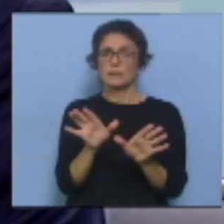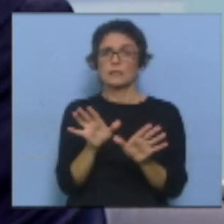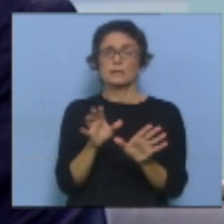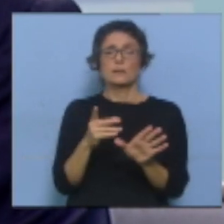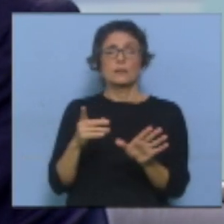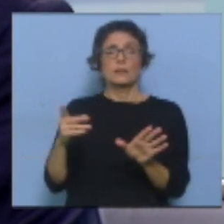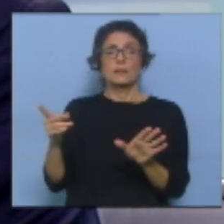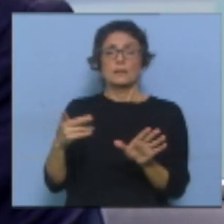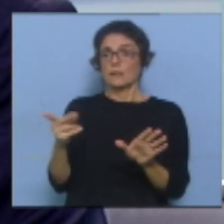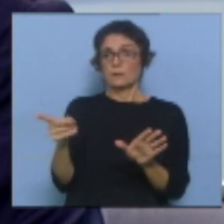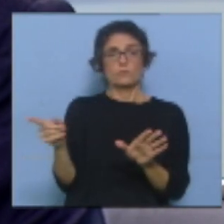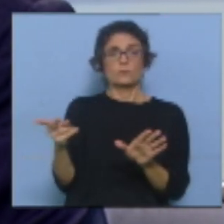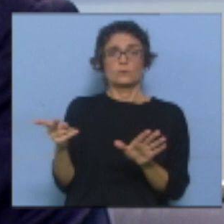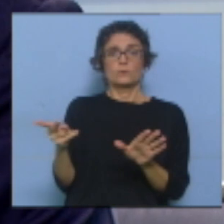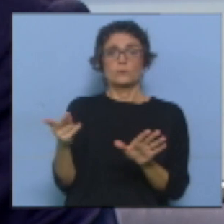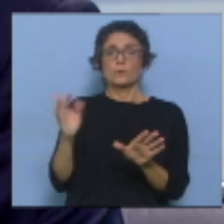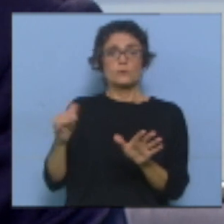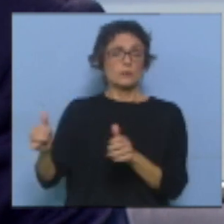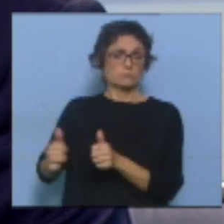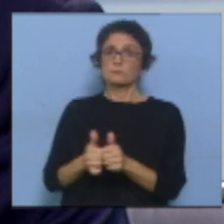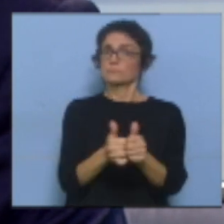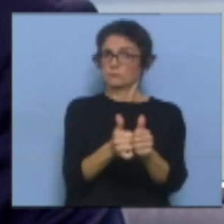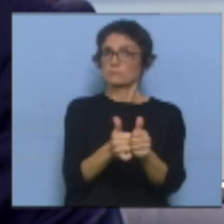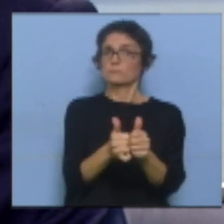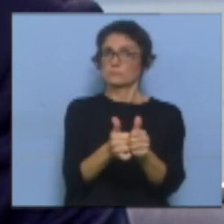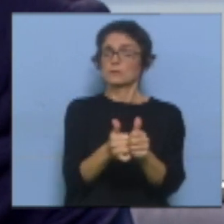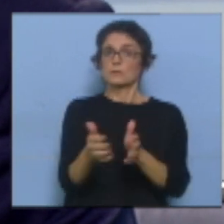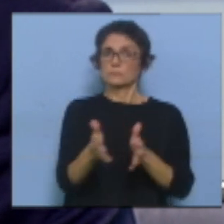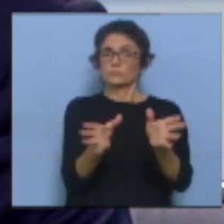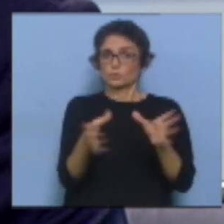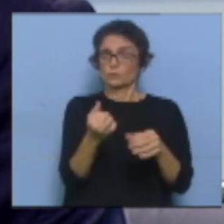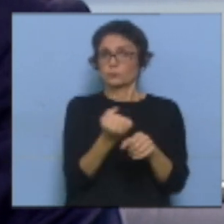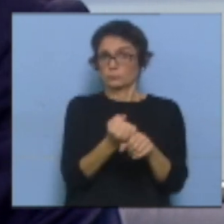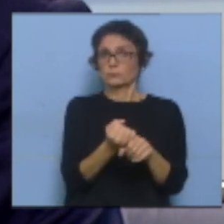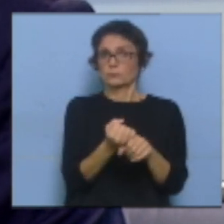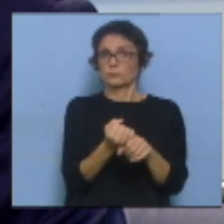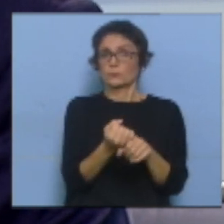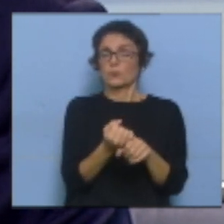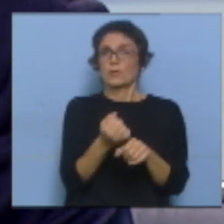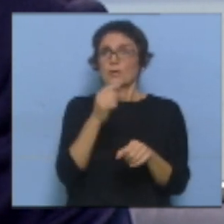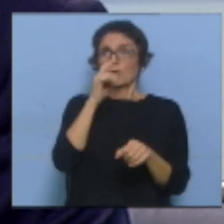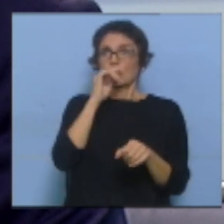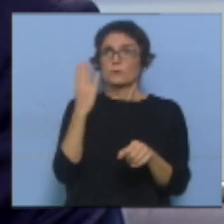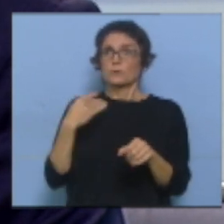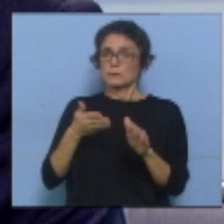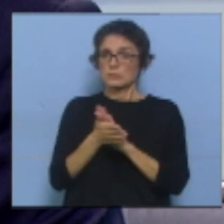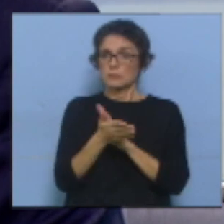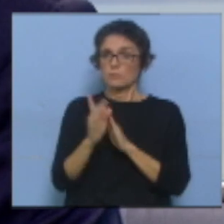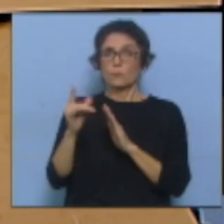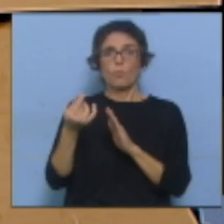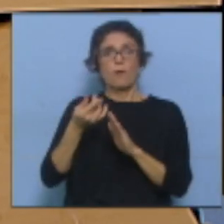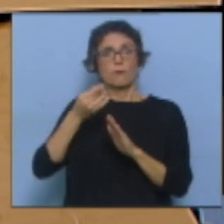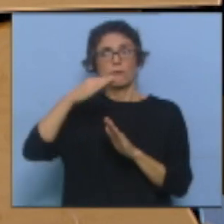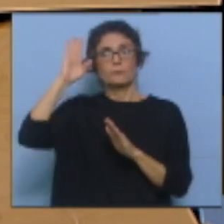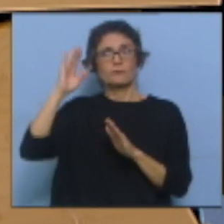vivência connosco, da nossa caminhada em casal, não é? Nós entramos para as equipas quando a mais velha tinha 2 anos